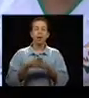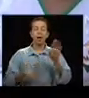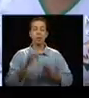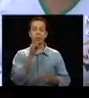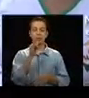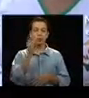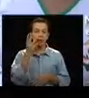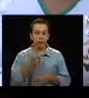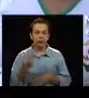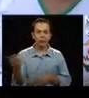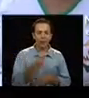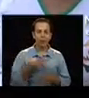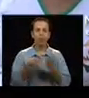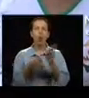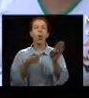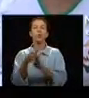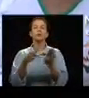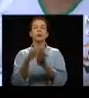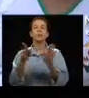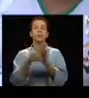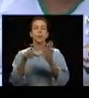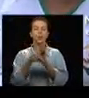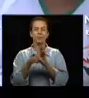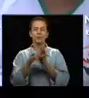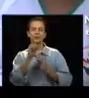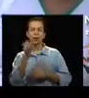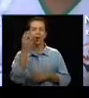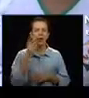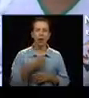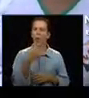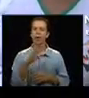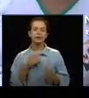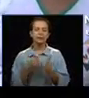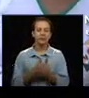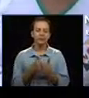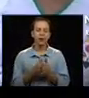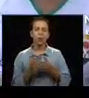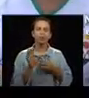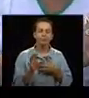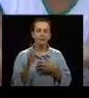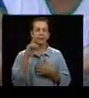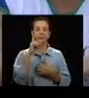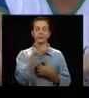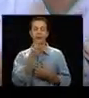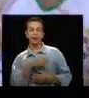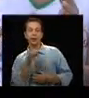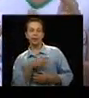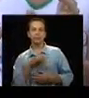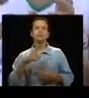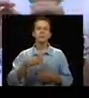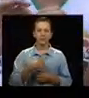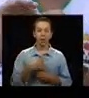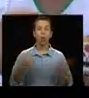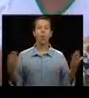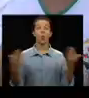agressivo, né? Às vezes nós temos crianças aqui trazidas pelo Conselho Tutelar, crianças que a gente não conseguia chegar junto, tocar, porque